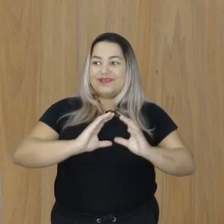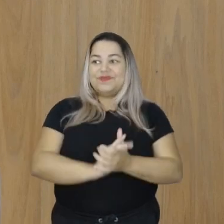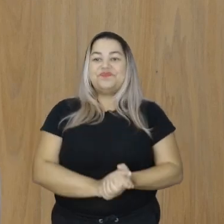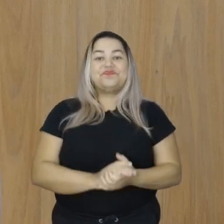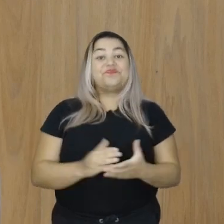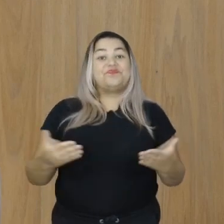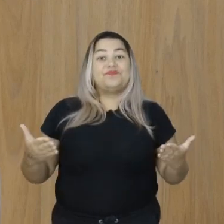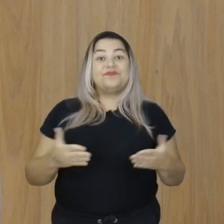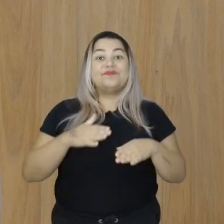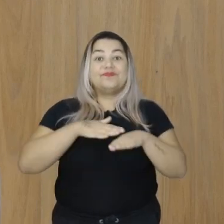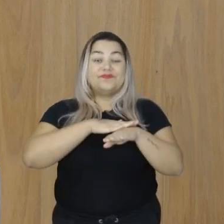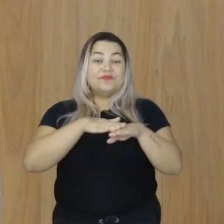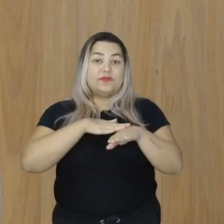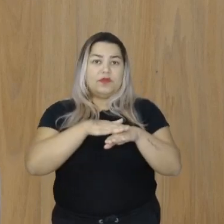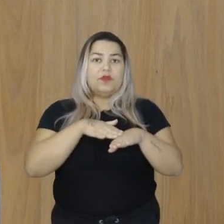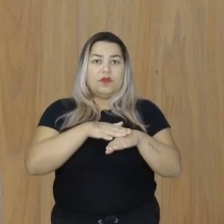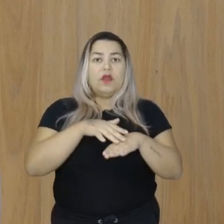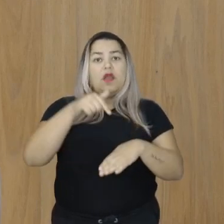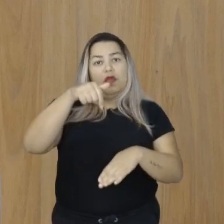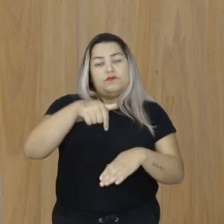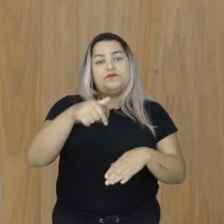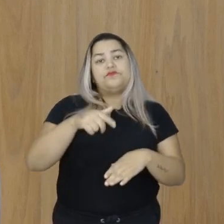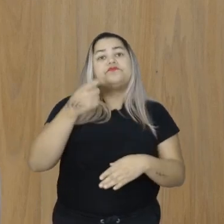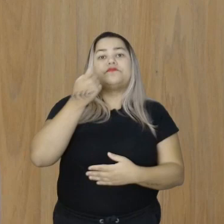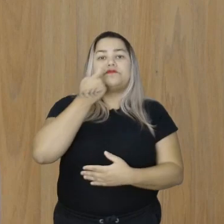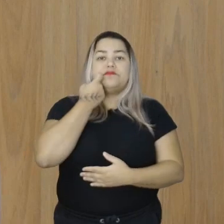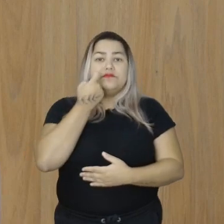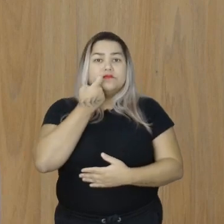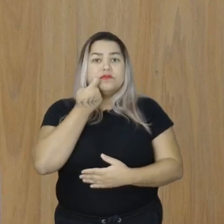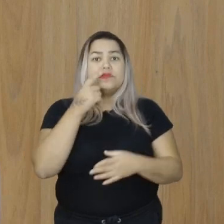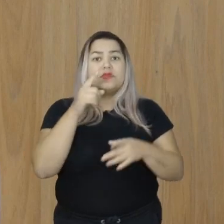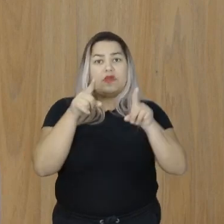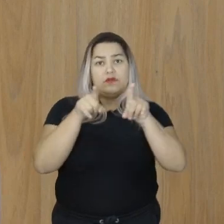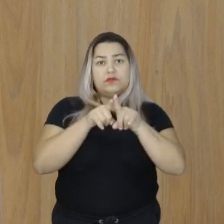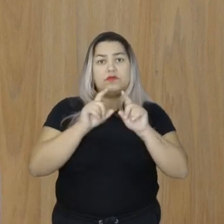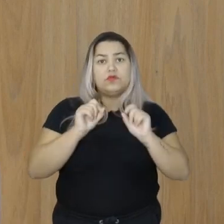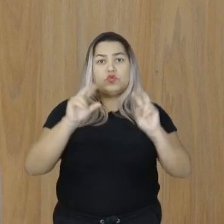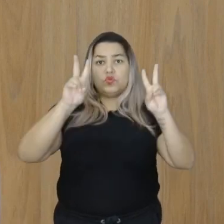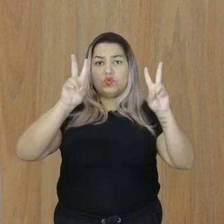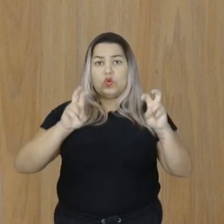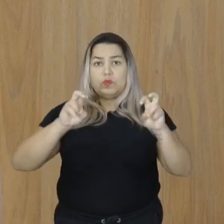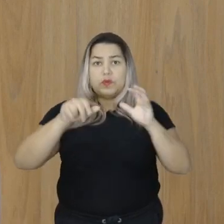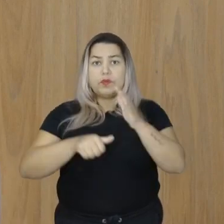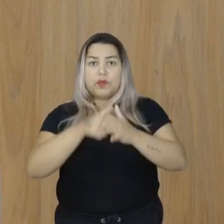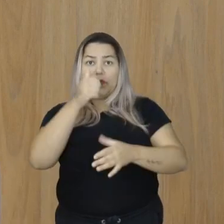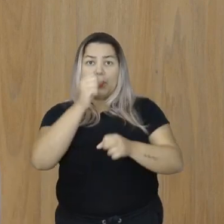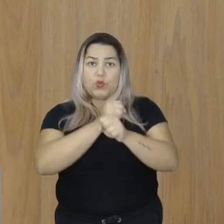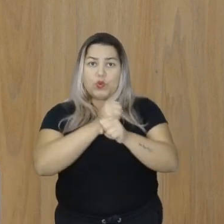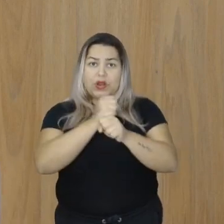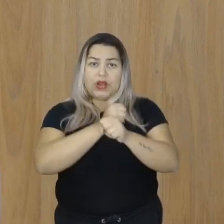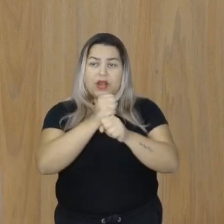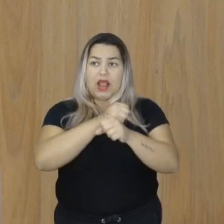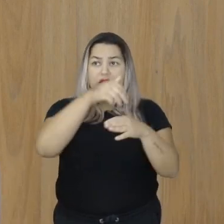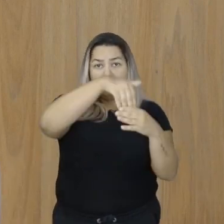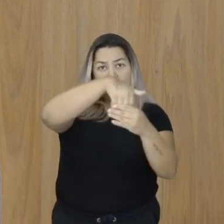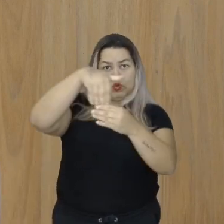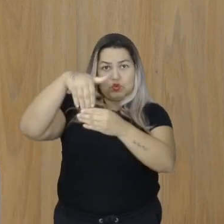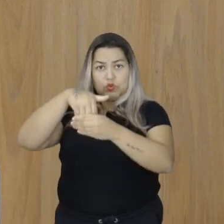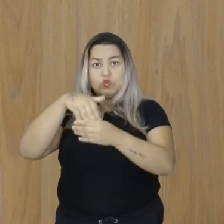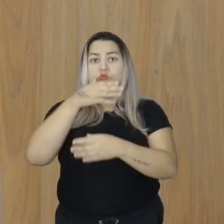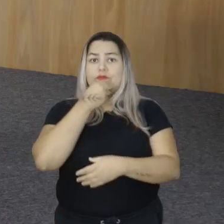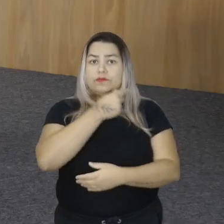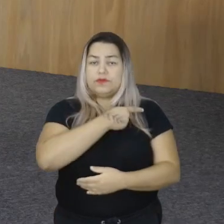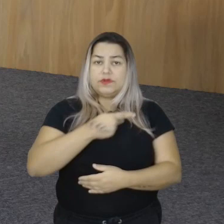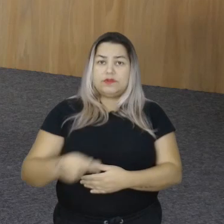vai conversar nesta edição de sexta-feira aqui sobre esse primeiro ano da eleição do presidente Lula. Vamos